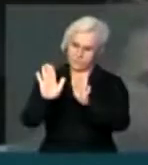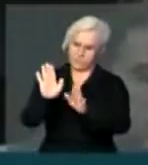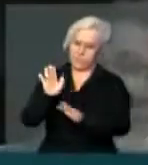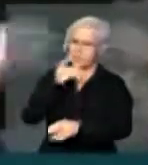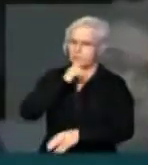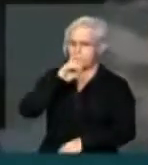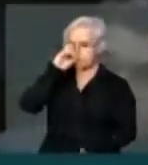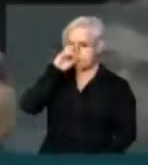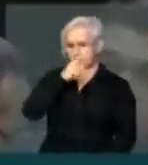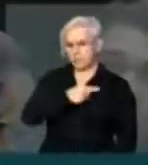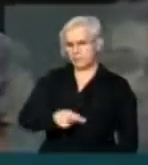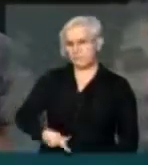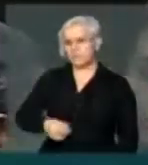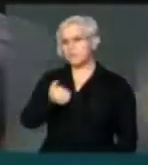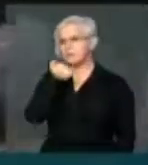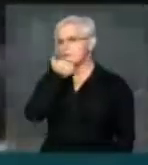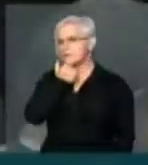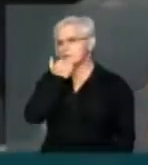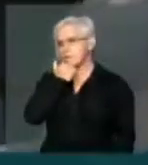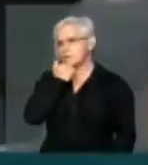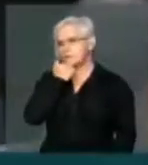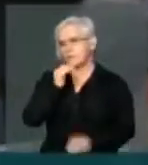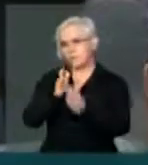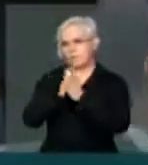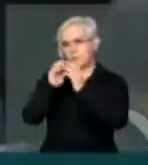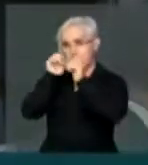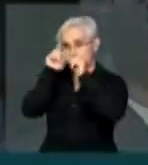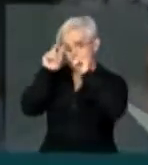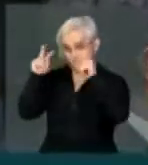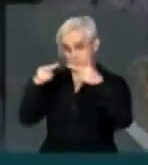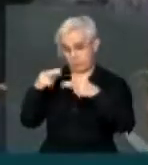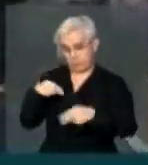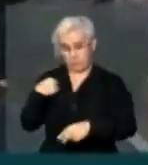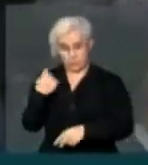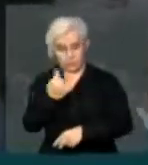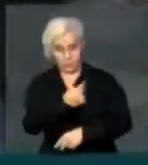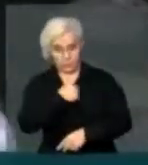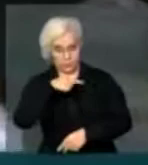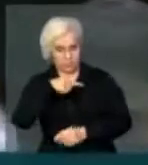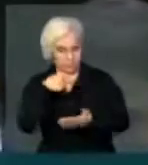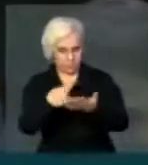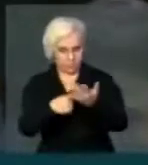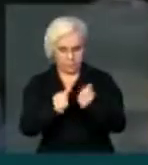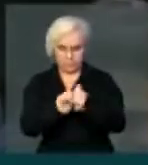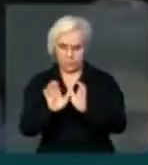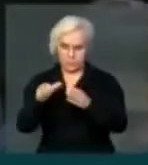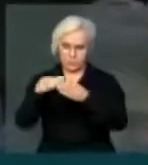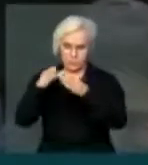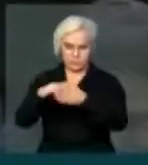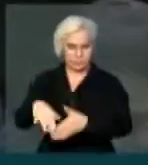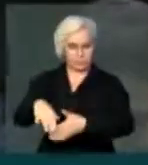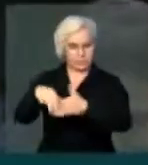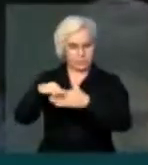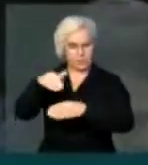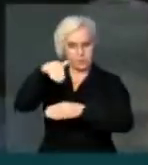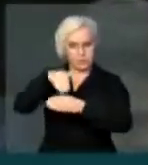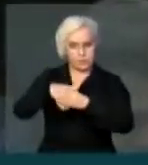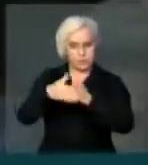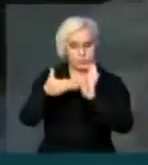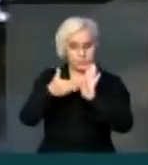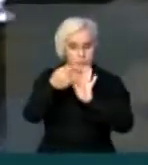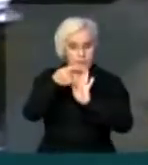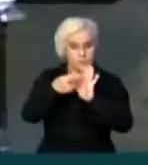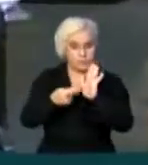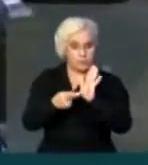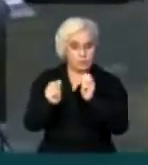presidente, Henrique Eduardo Alves, peço a atenção de Vossa Excelência. Nós temos um acordo no Colégio de Líderes de votar esses